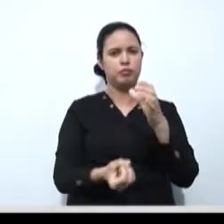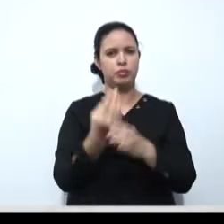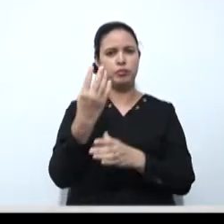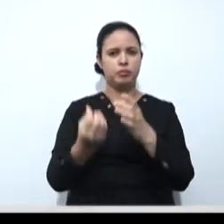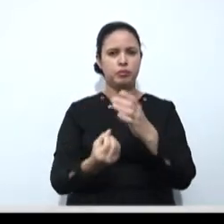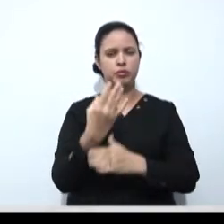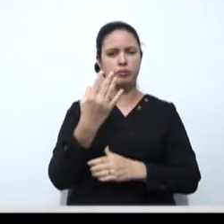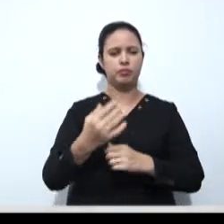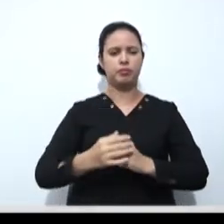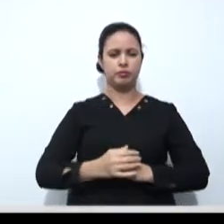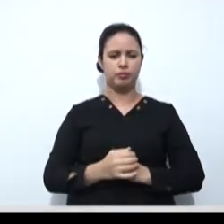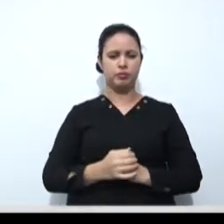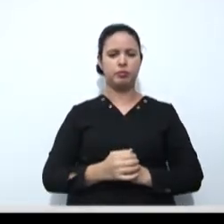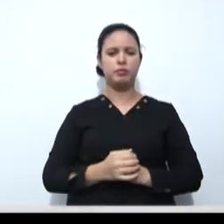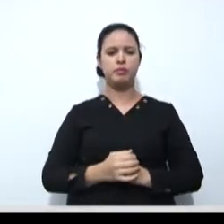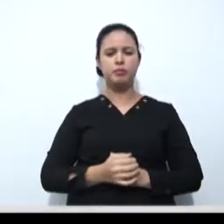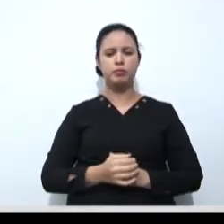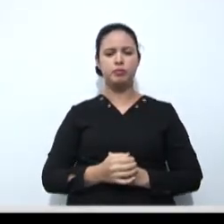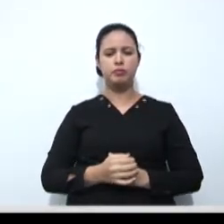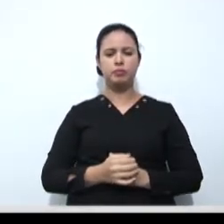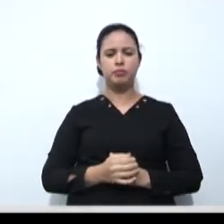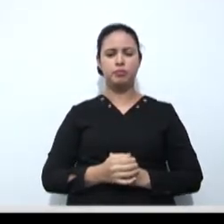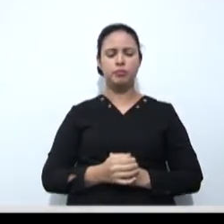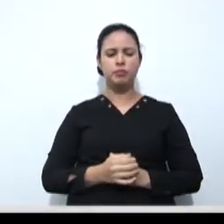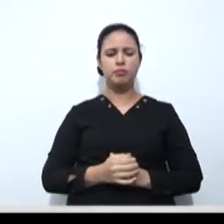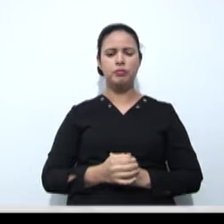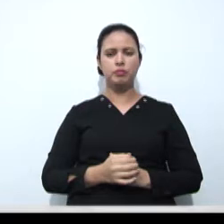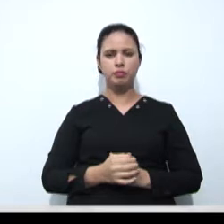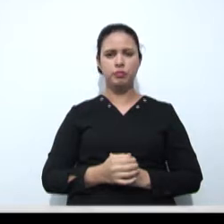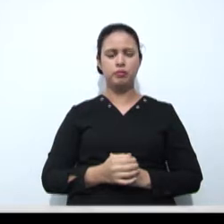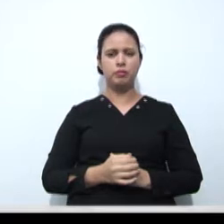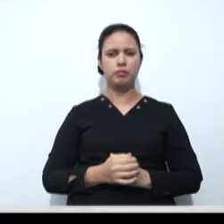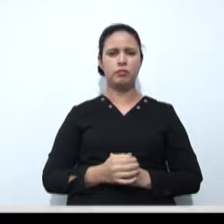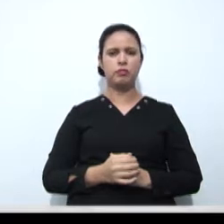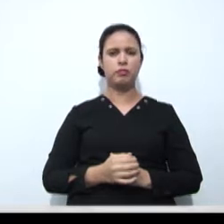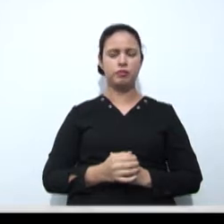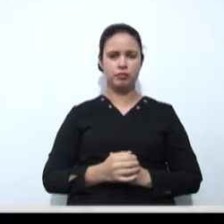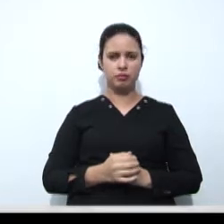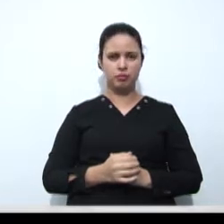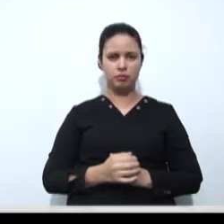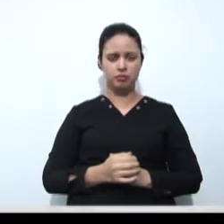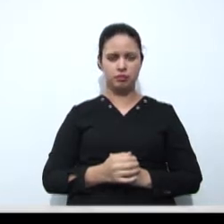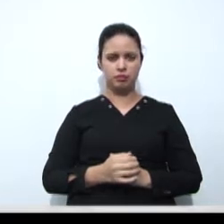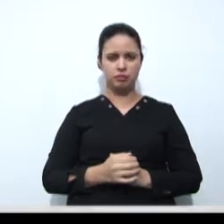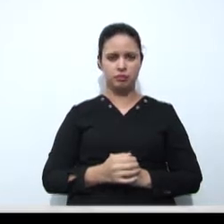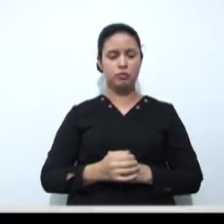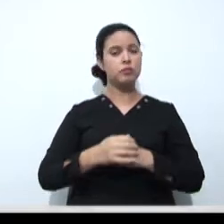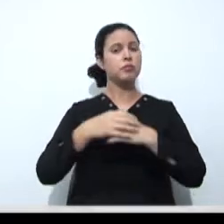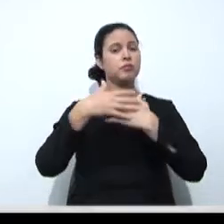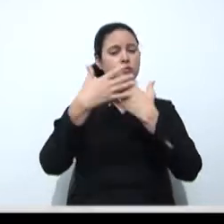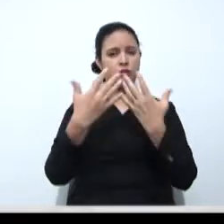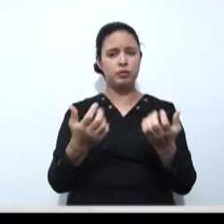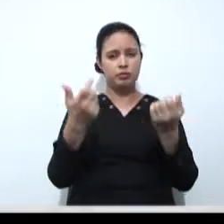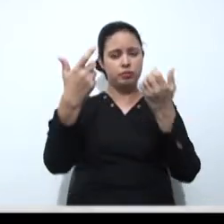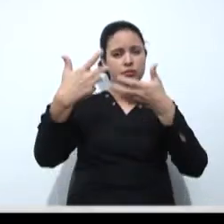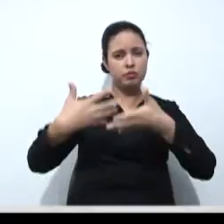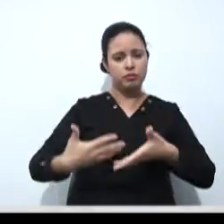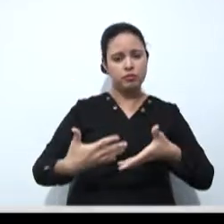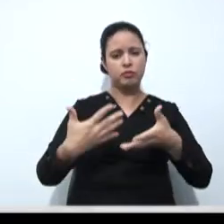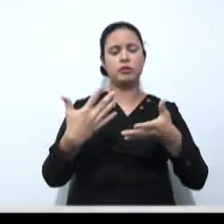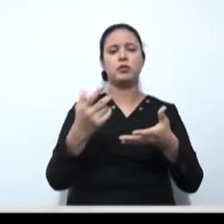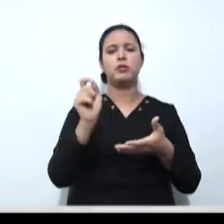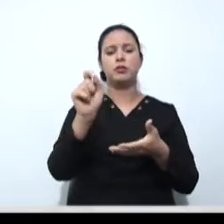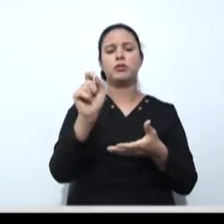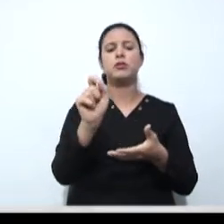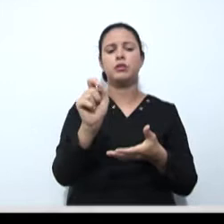sociedade. E aí, a gente lembrando, falando dessa quebra, dessa destruição para nascer algo novo, a gente